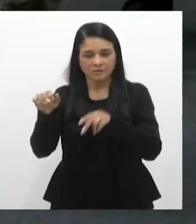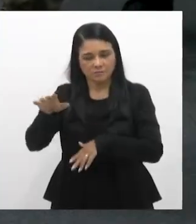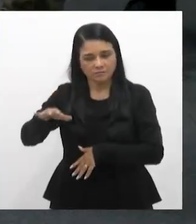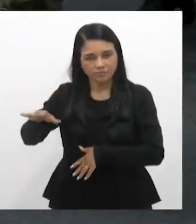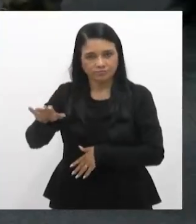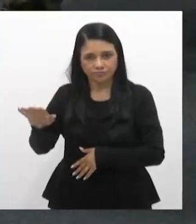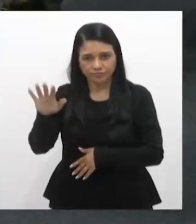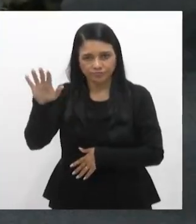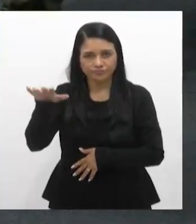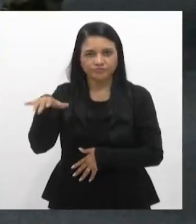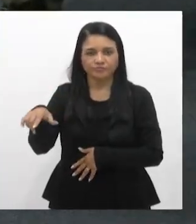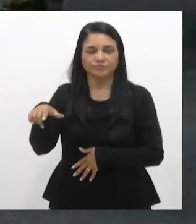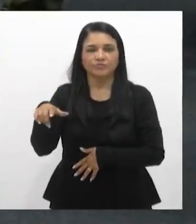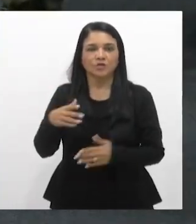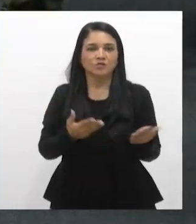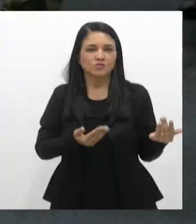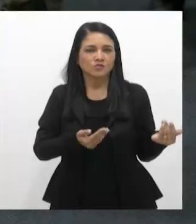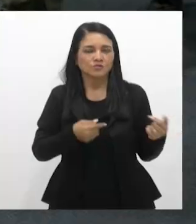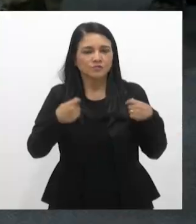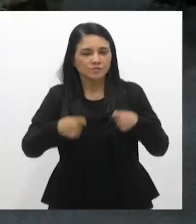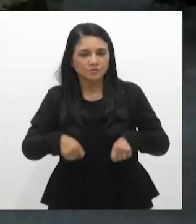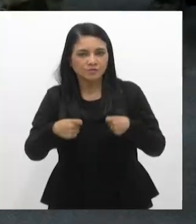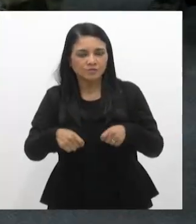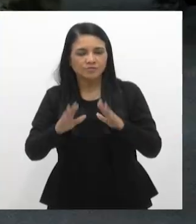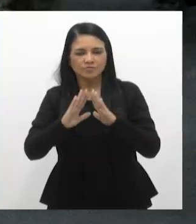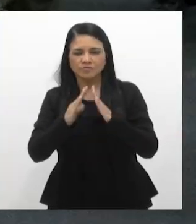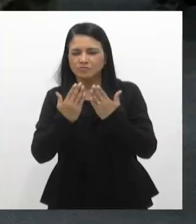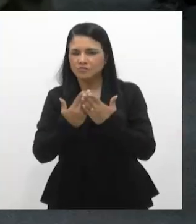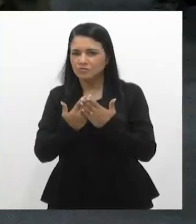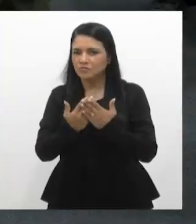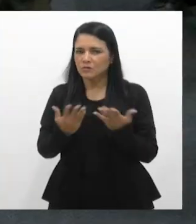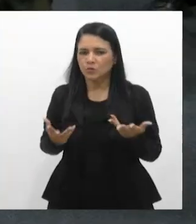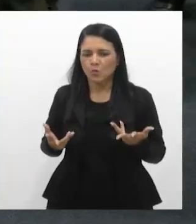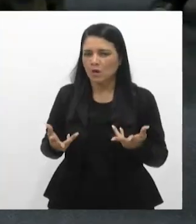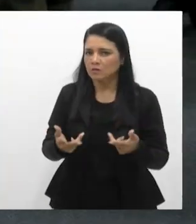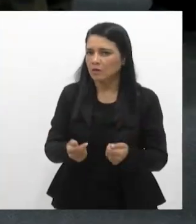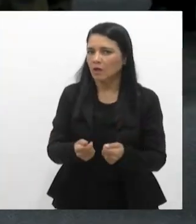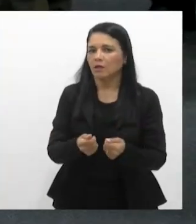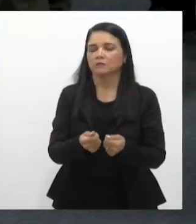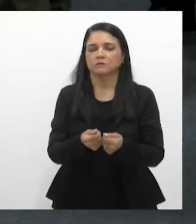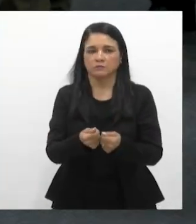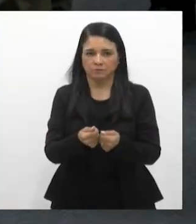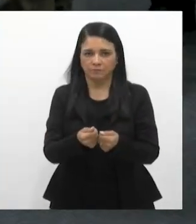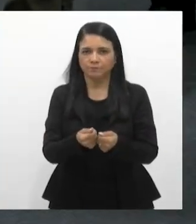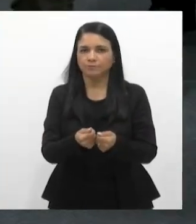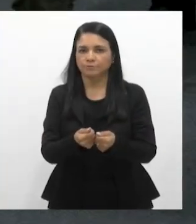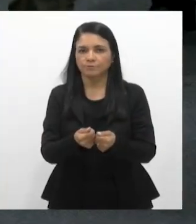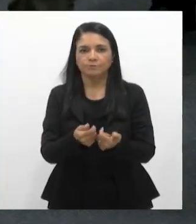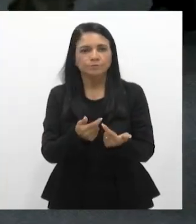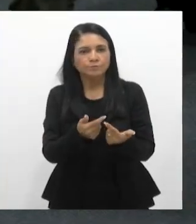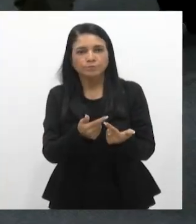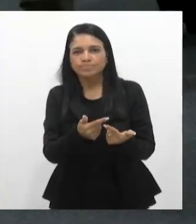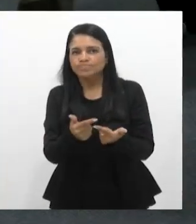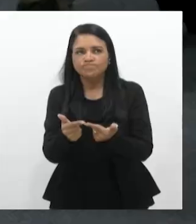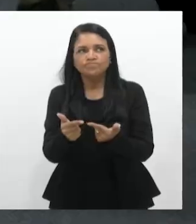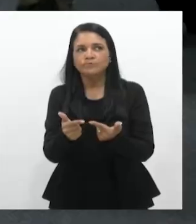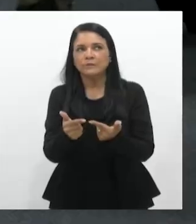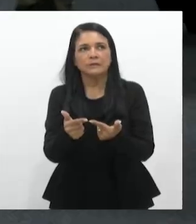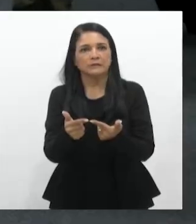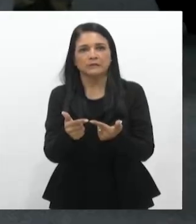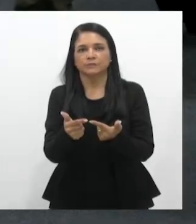região necessitam, nesse momento, de ter um estudo de qualidade, um estudo onde não haja nenhum